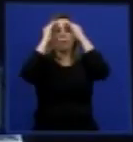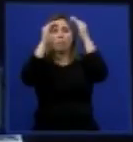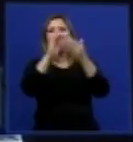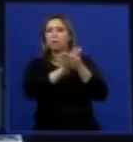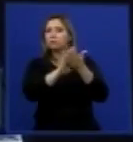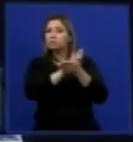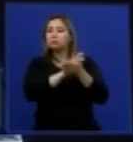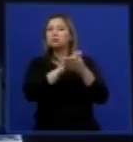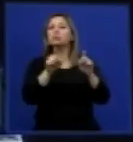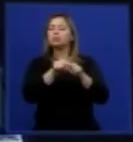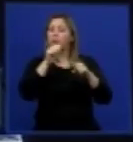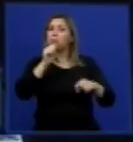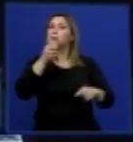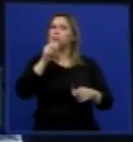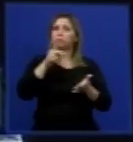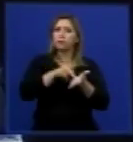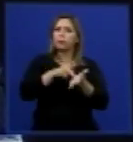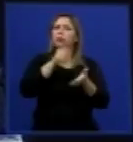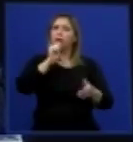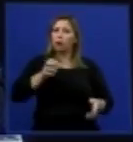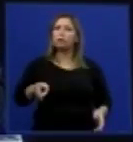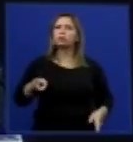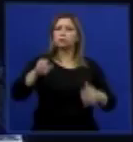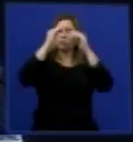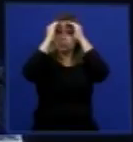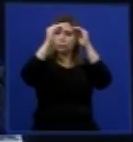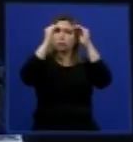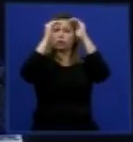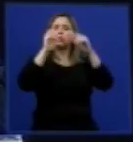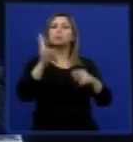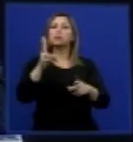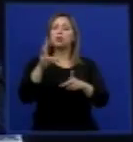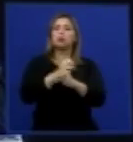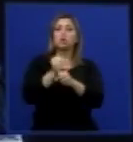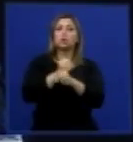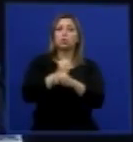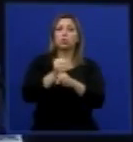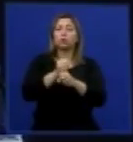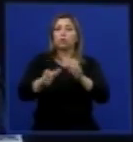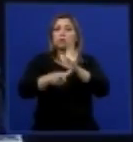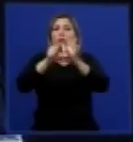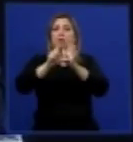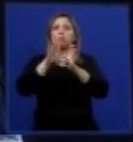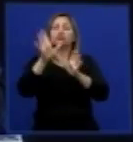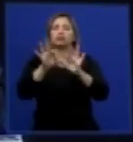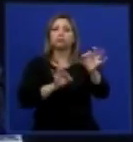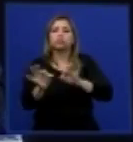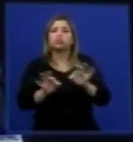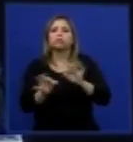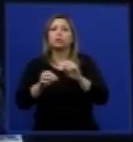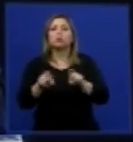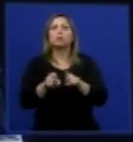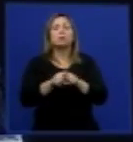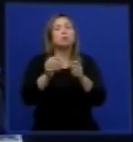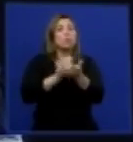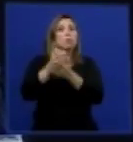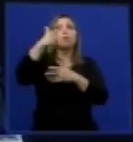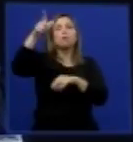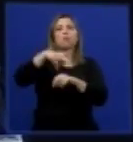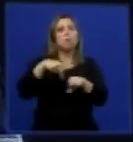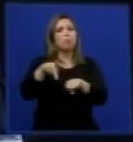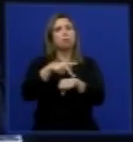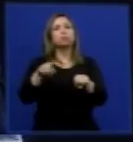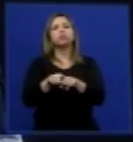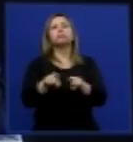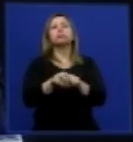ao contrário vem cumprindo sua obrigação ambiental ambiental com do anos de antecedência aos embarques nos países de origem nesse